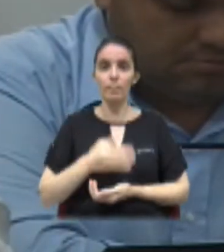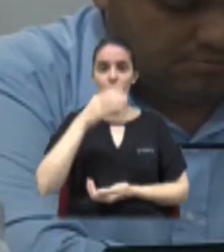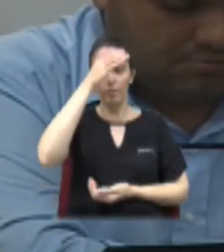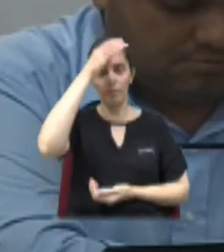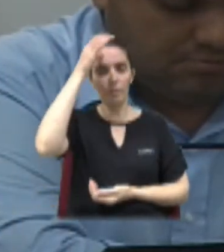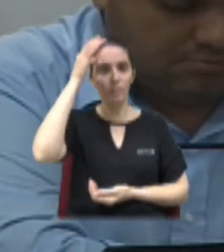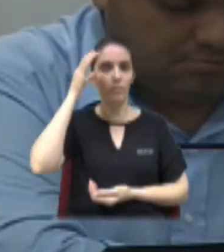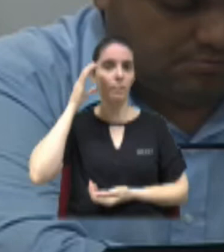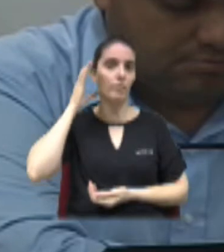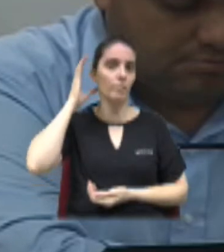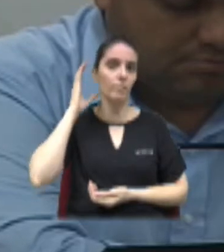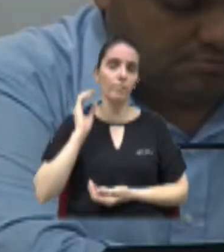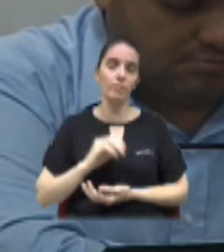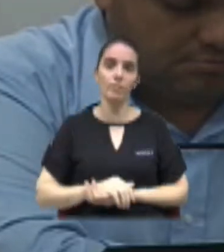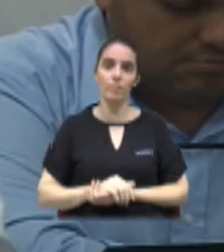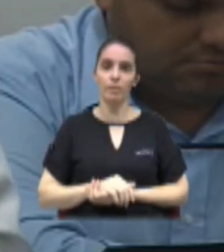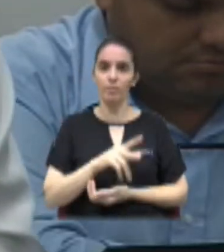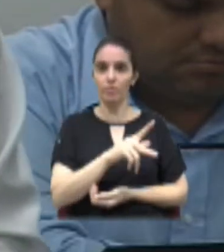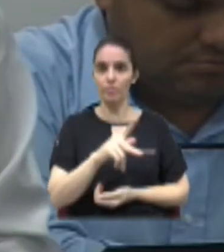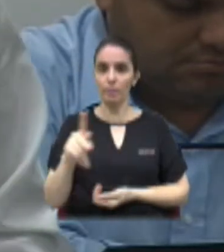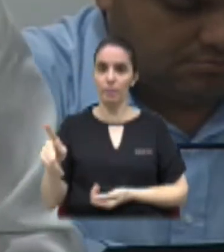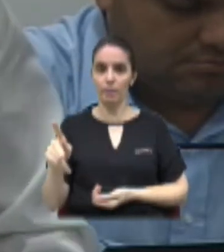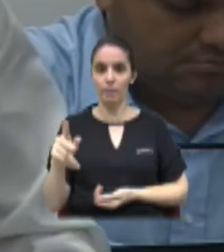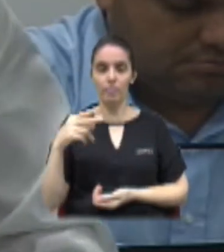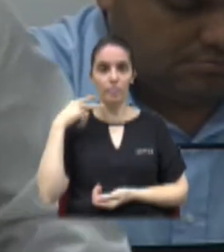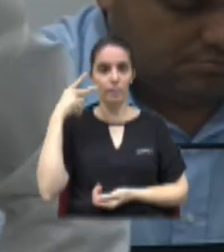eu cá pensei com meus botões,